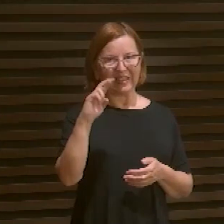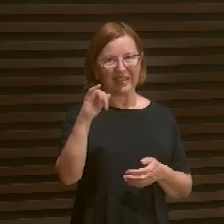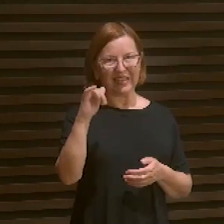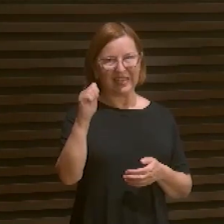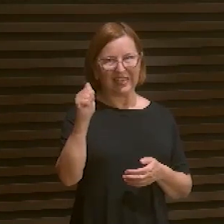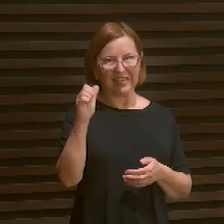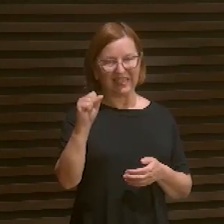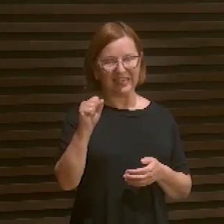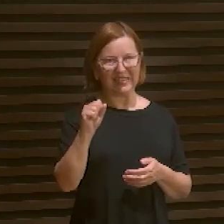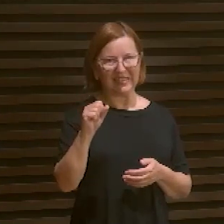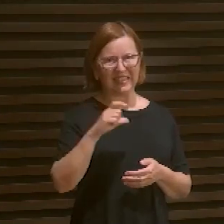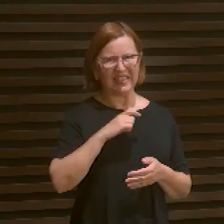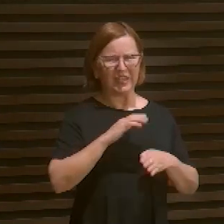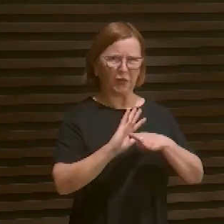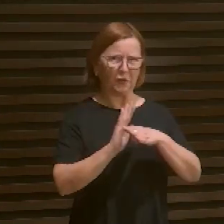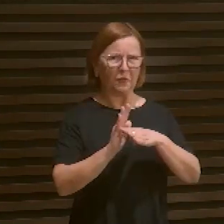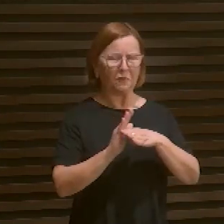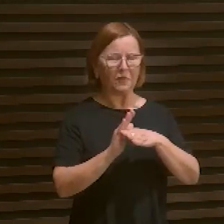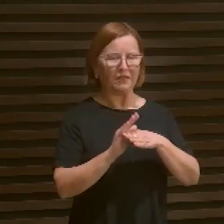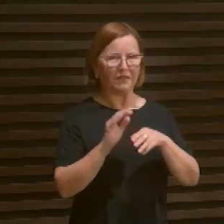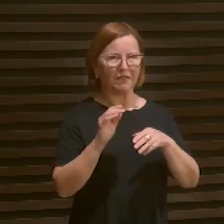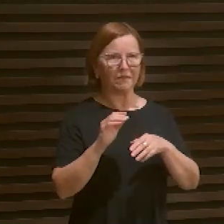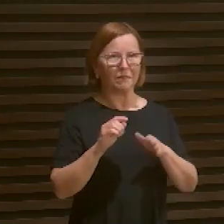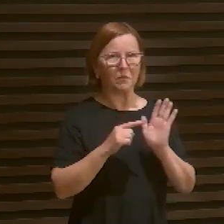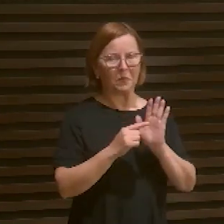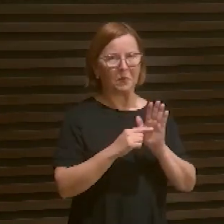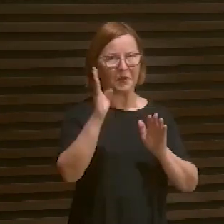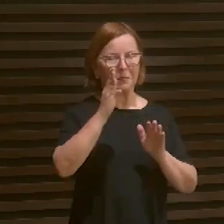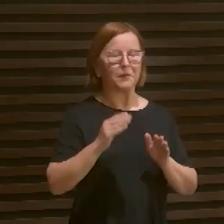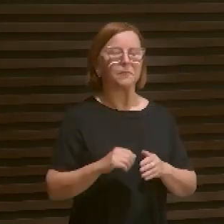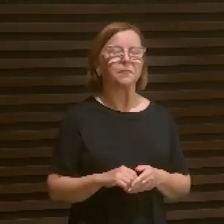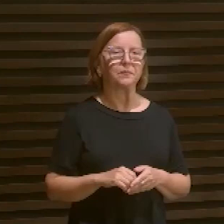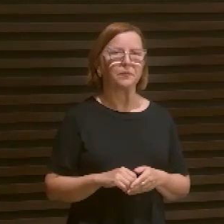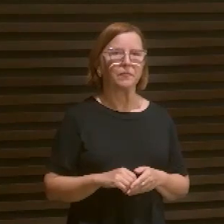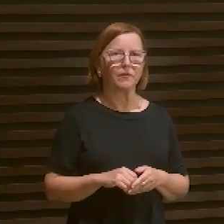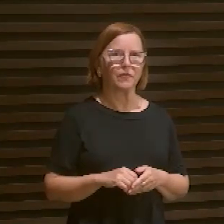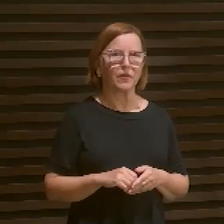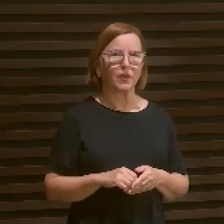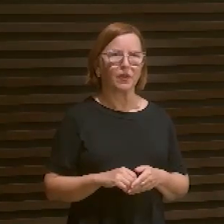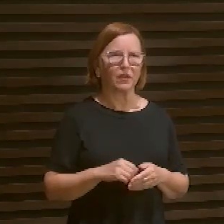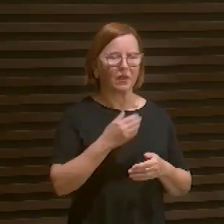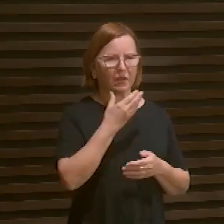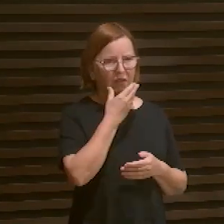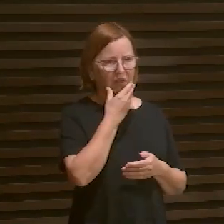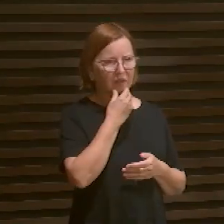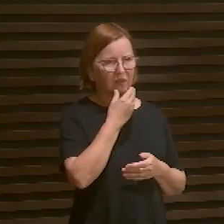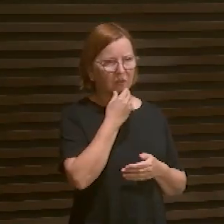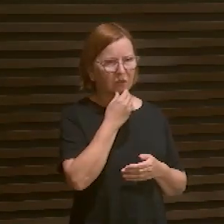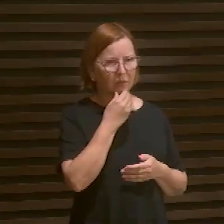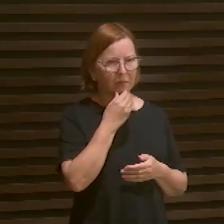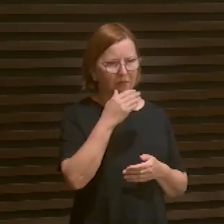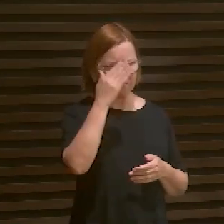correu aqui no Brasil. Zacarias era um maometano, um muçulmano,